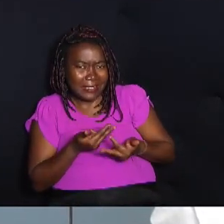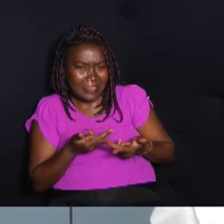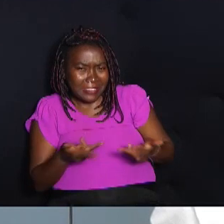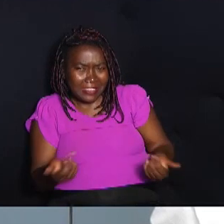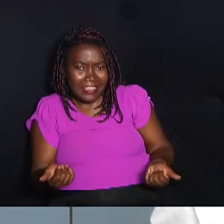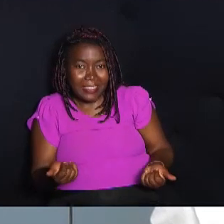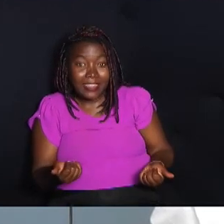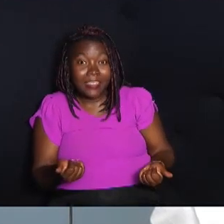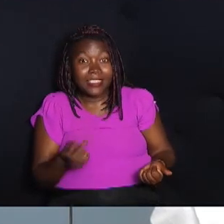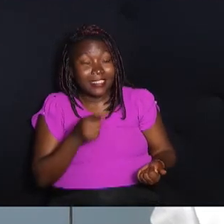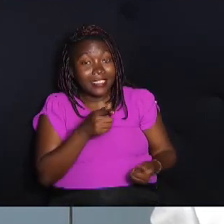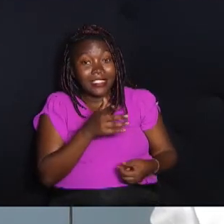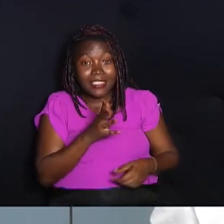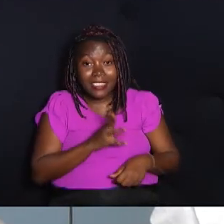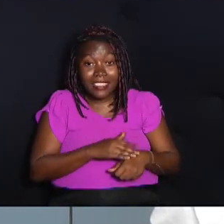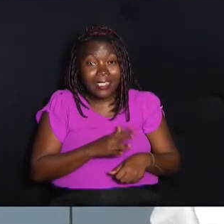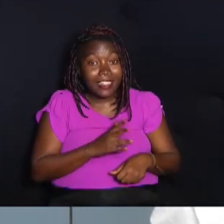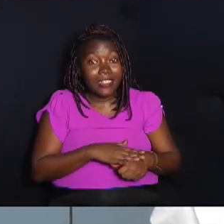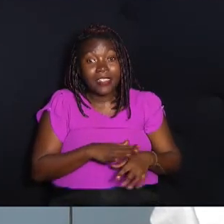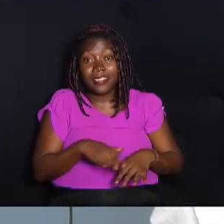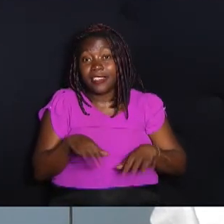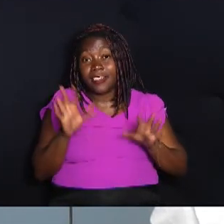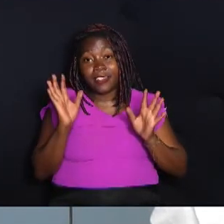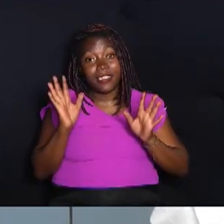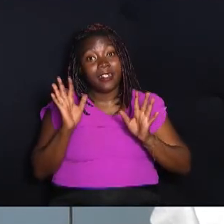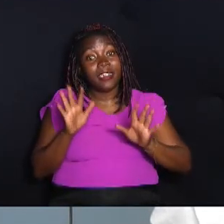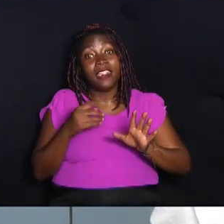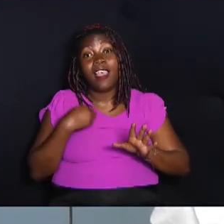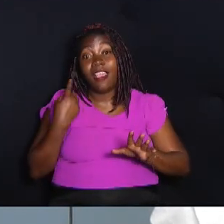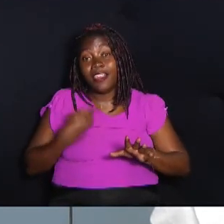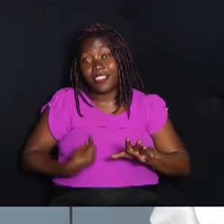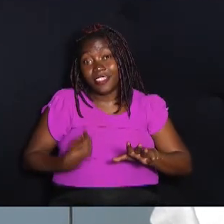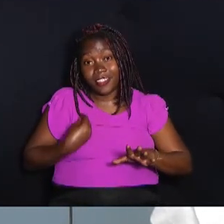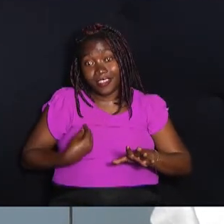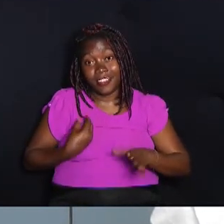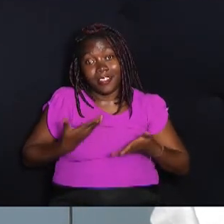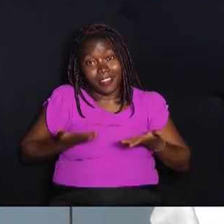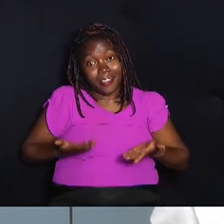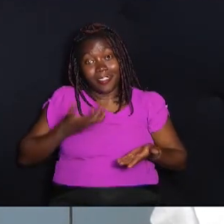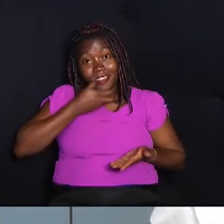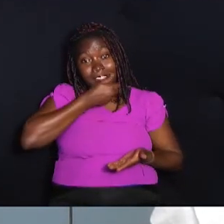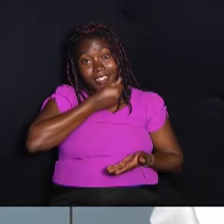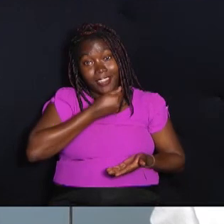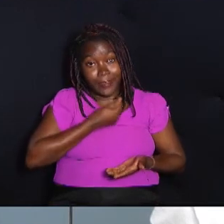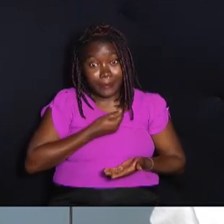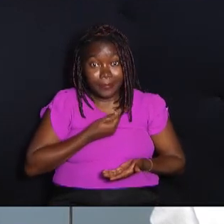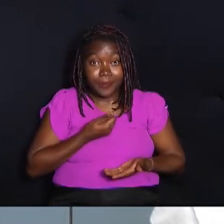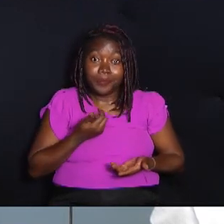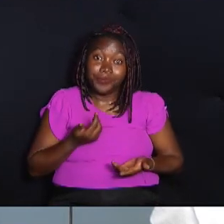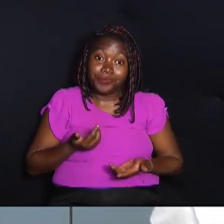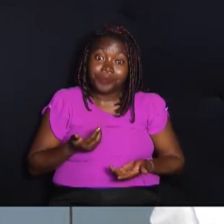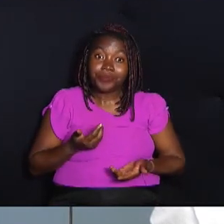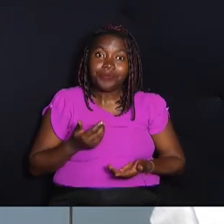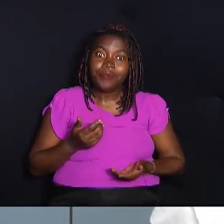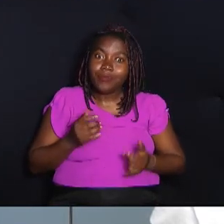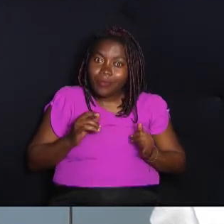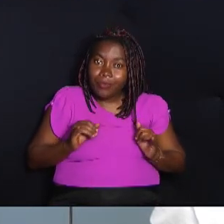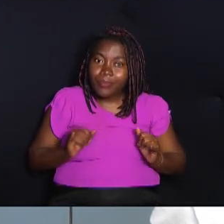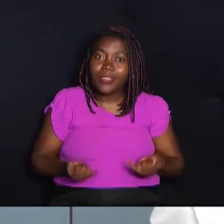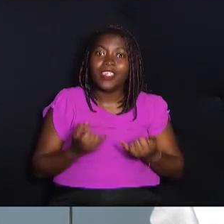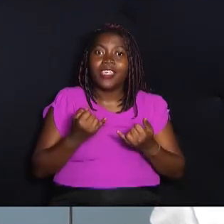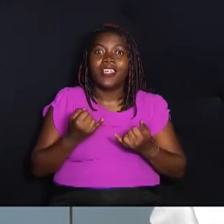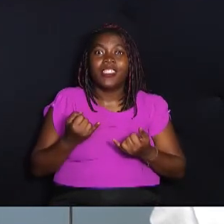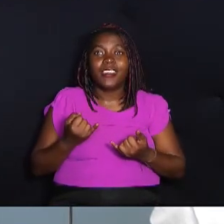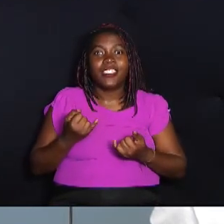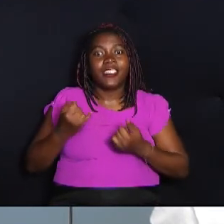micro-organismo, você vai ficar doente. Enfim, mas a gente está aqui, sobrevivi. Né? Então, pegando um gancho daquilo que a gente